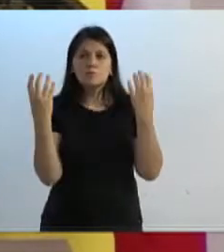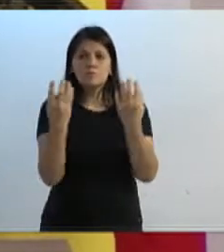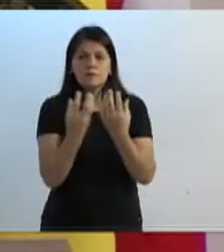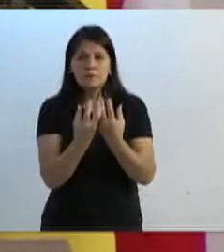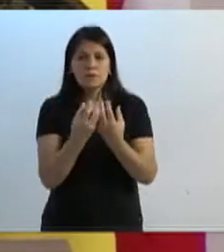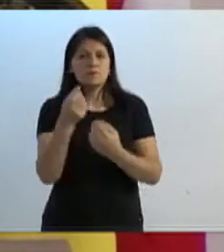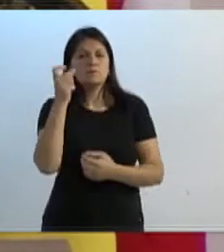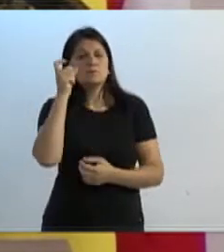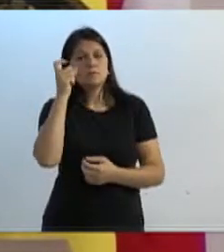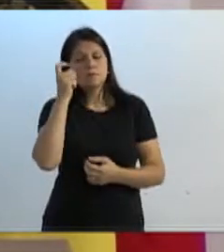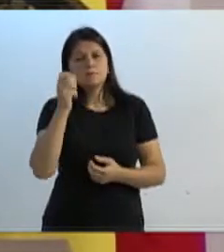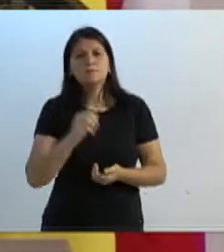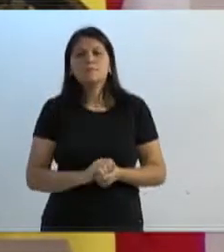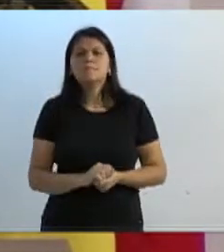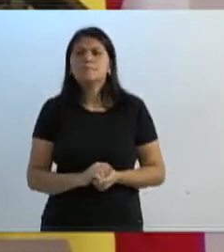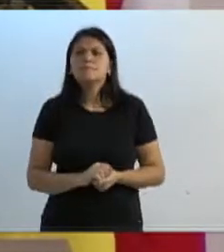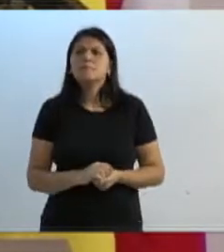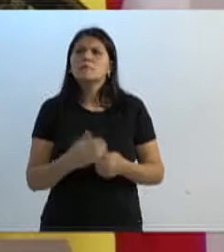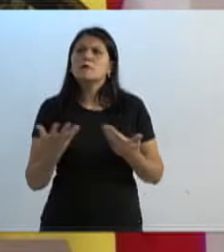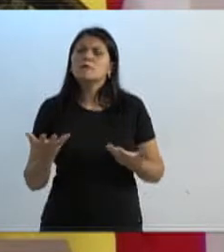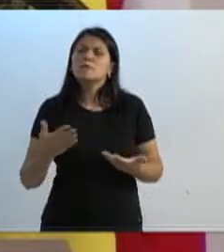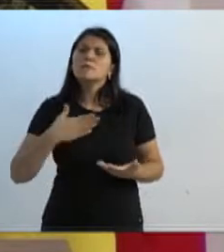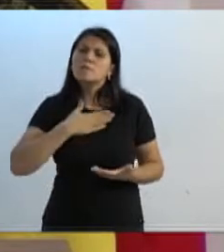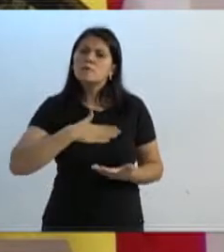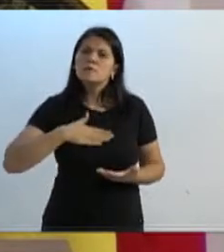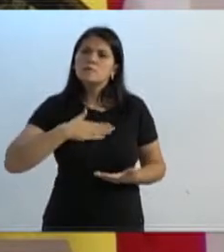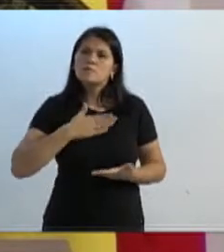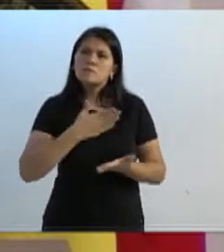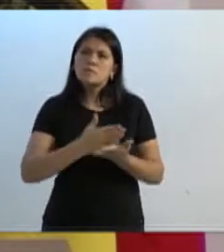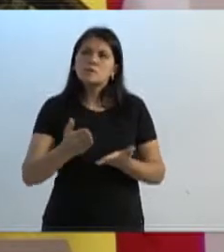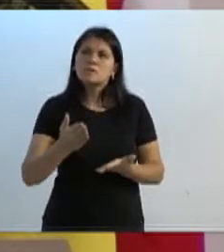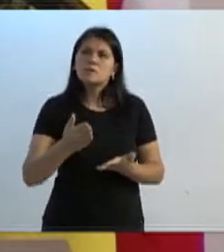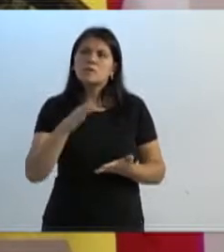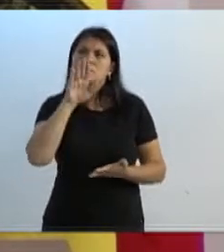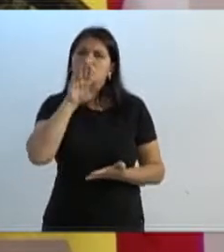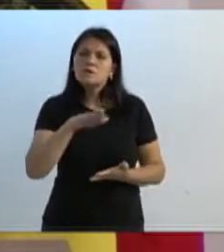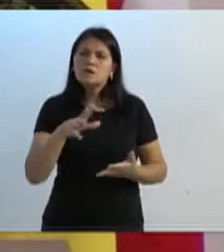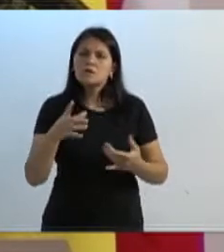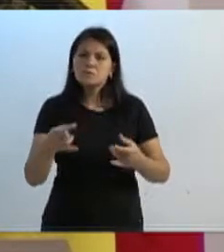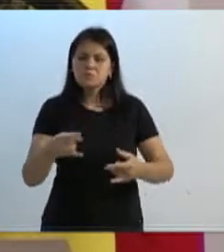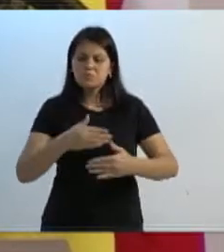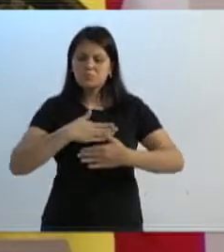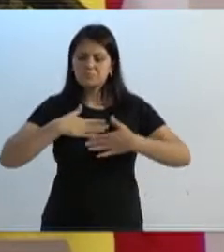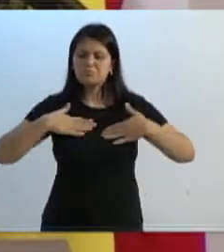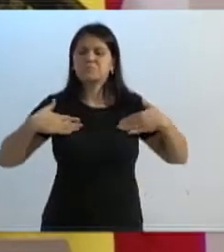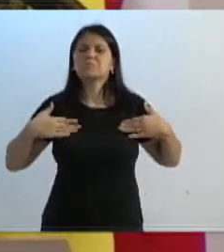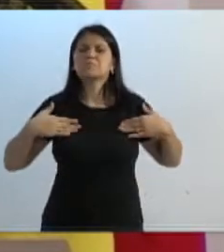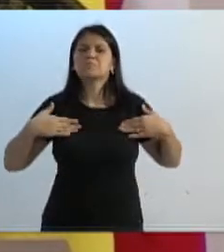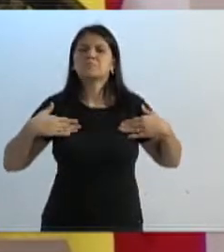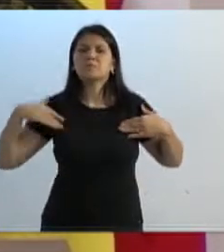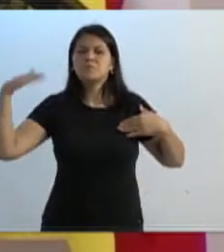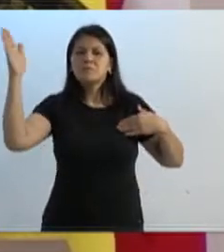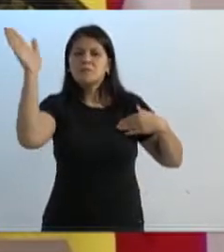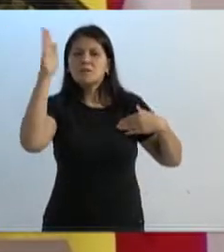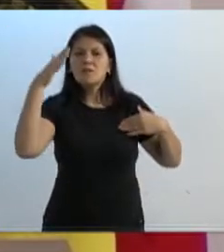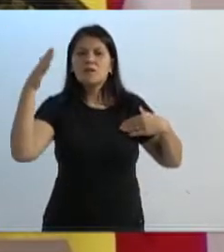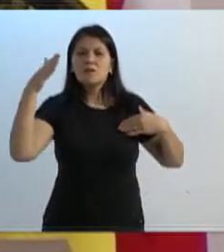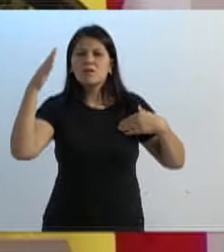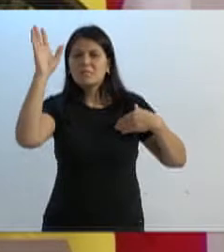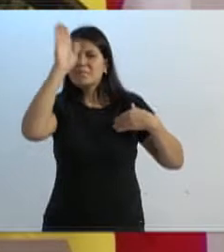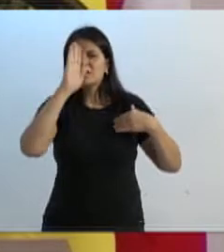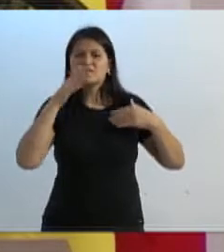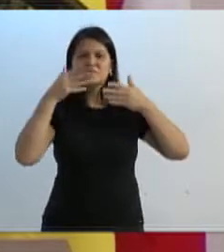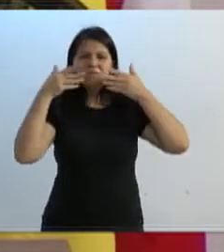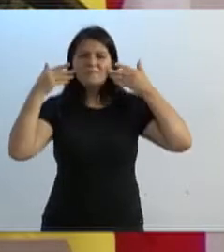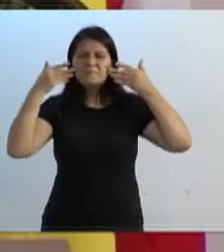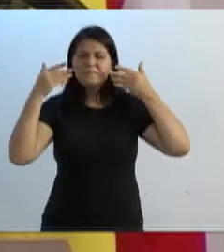acompanhando. Primeiro, Ari, eu gostaria de iniciar essa tarde aqui com muito orgulho, estampado a bandeira do Brasil, e mostrar uma foto que a minha querida amiga Nina